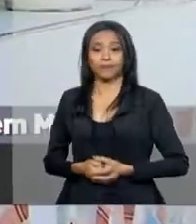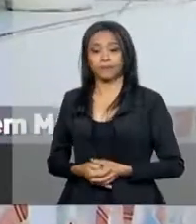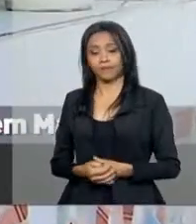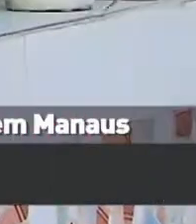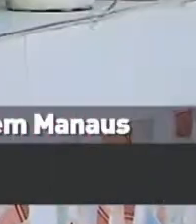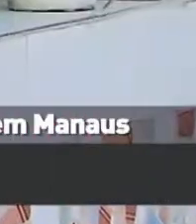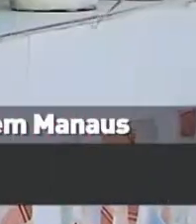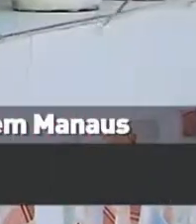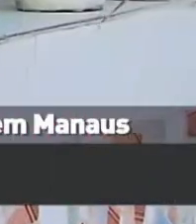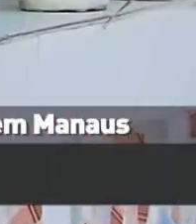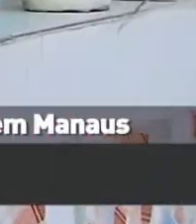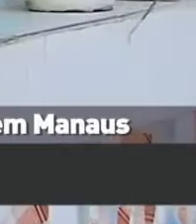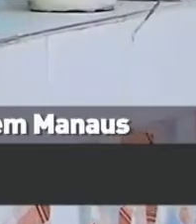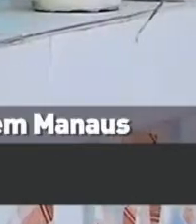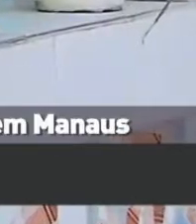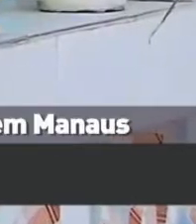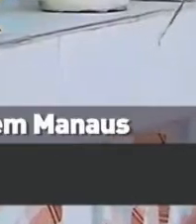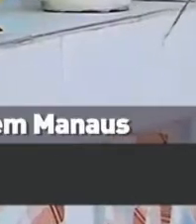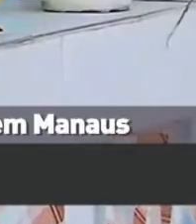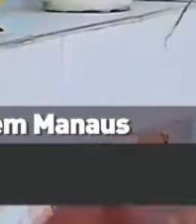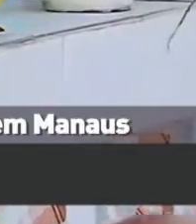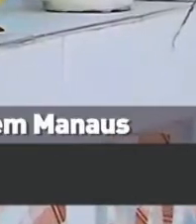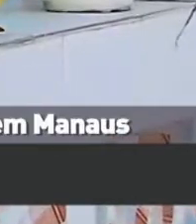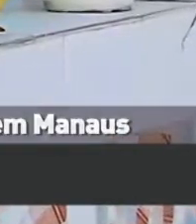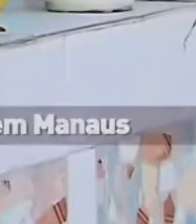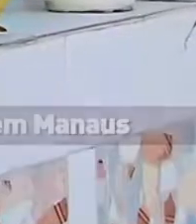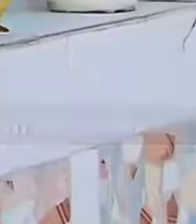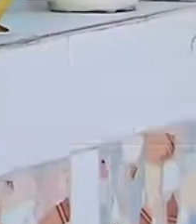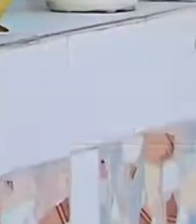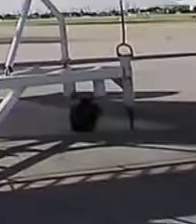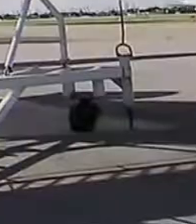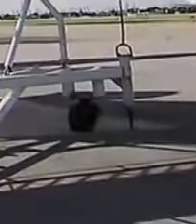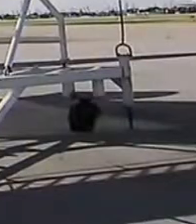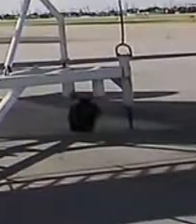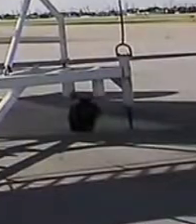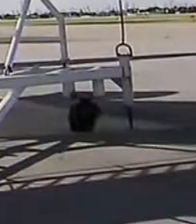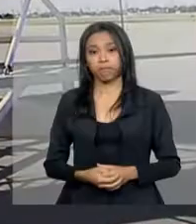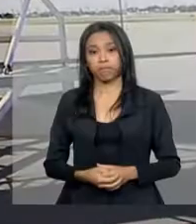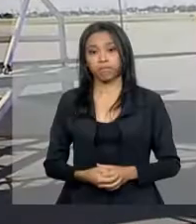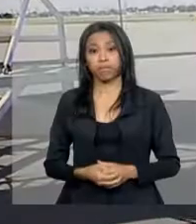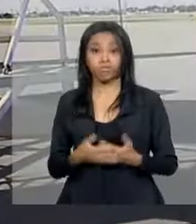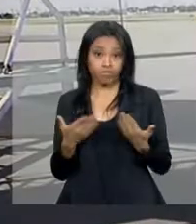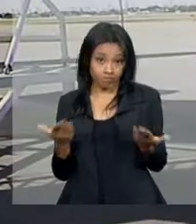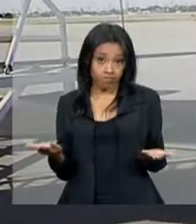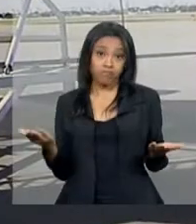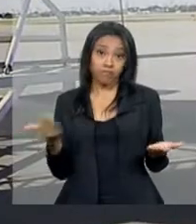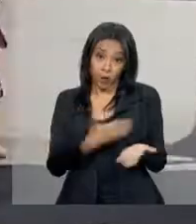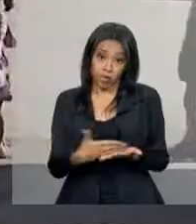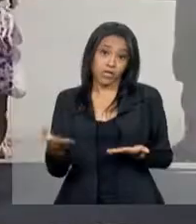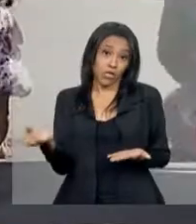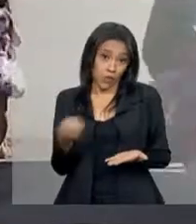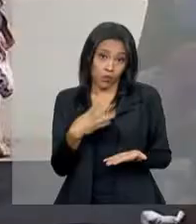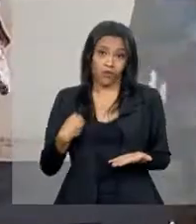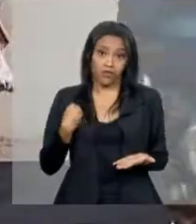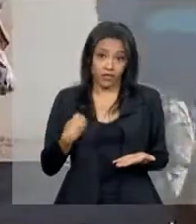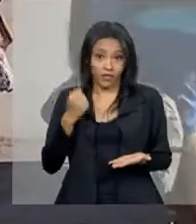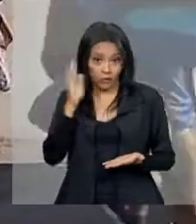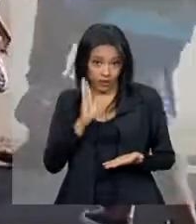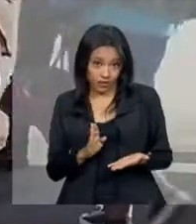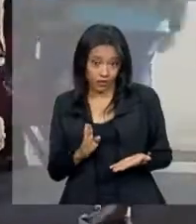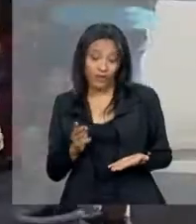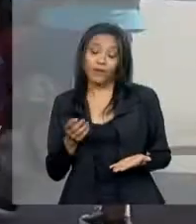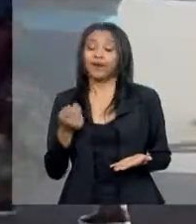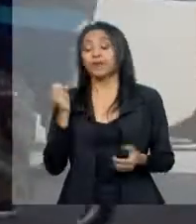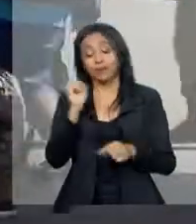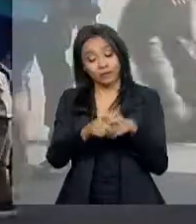incrível, maravilhoso. Estou contenta de estar aqui em Manaus. Se é para começar nova vida no Brasil, o emprego quase